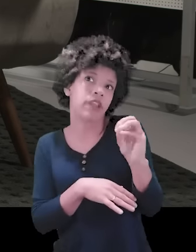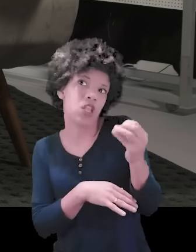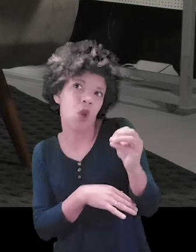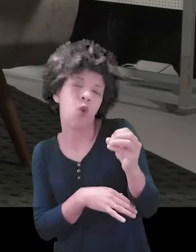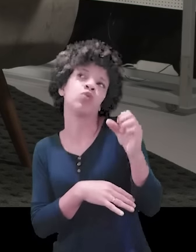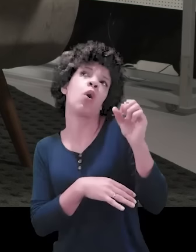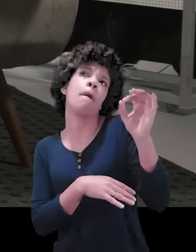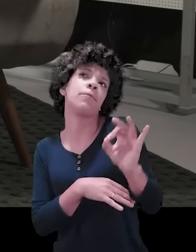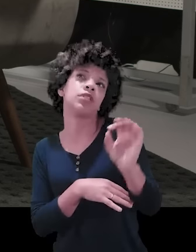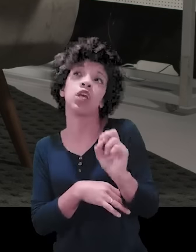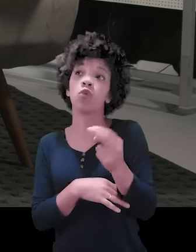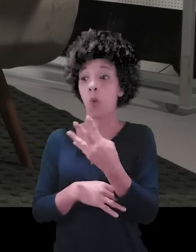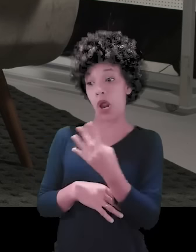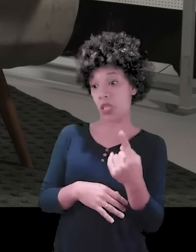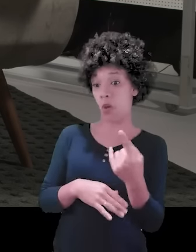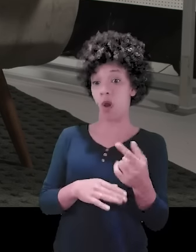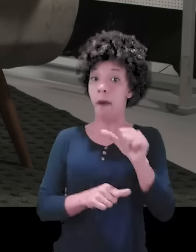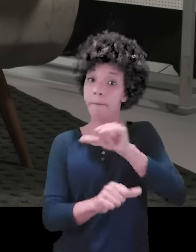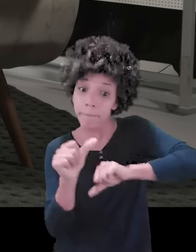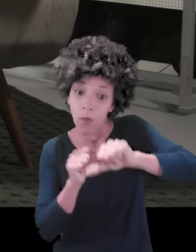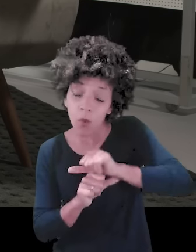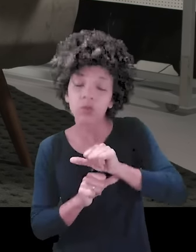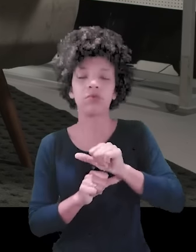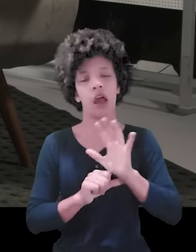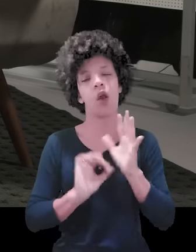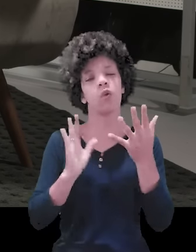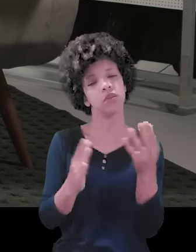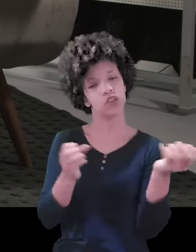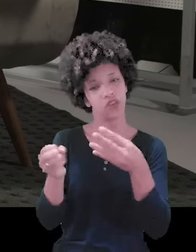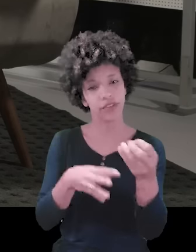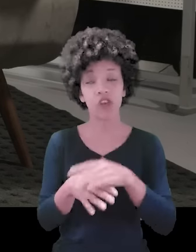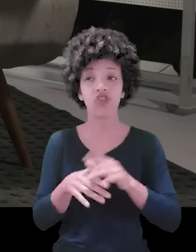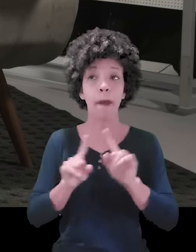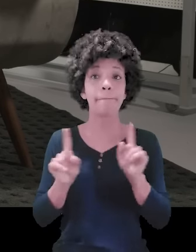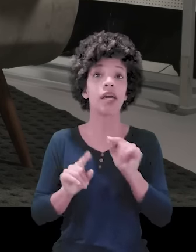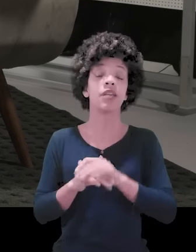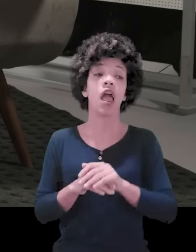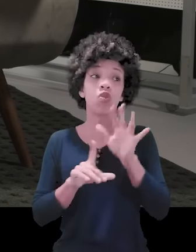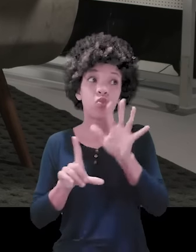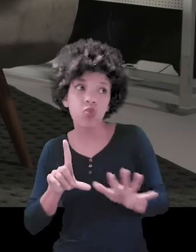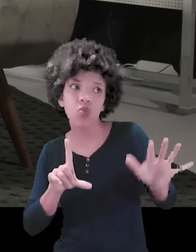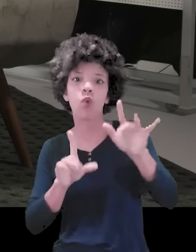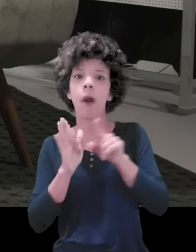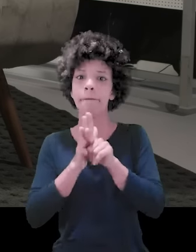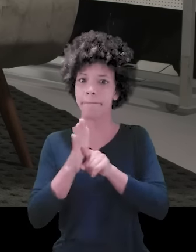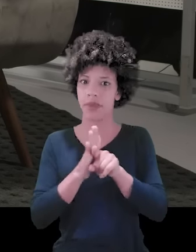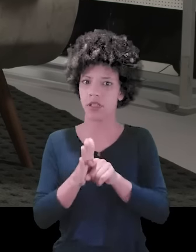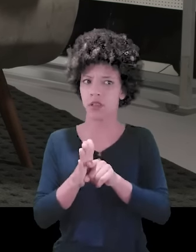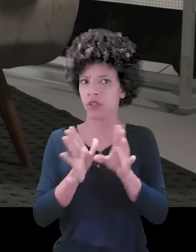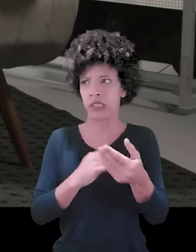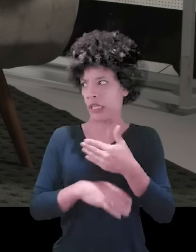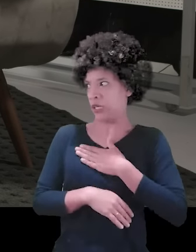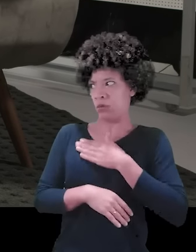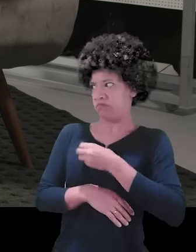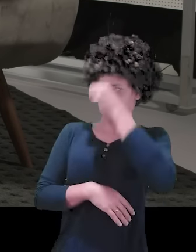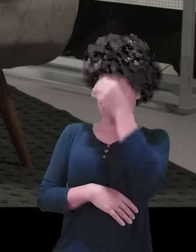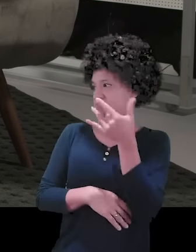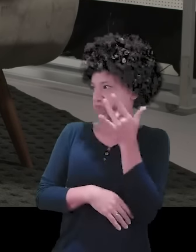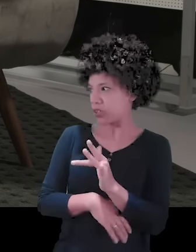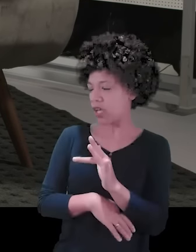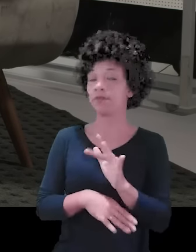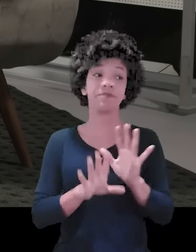38 por 141 com o mundo muda as coisas têm mas a gente tá falando mais dado do Makro mesmo de um assunto totalmente ignorante e